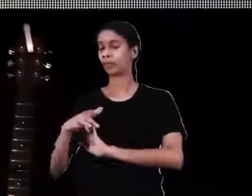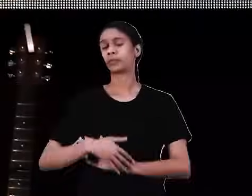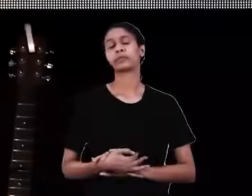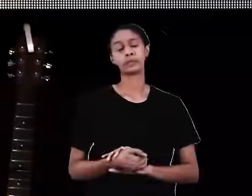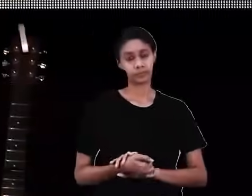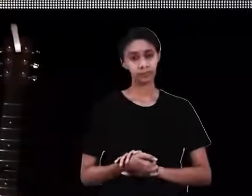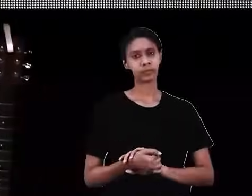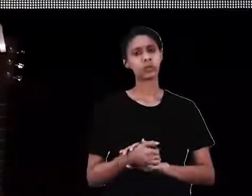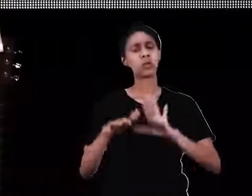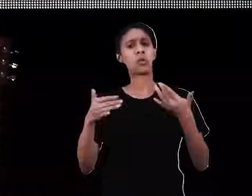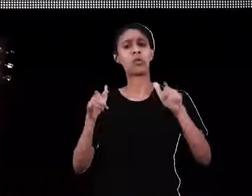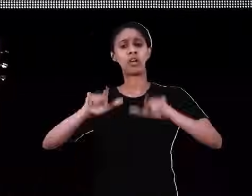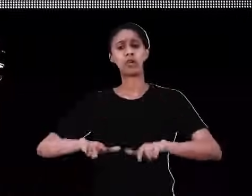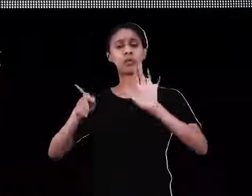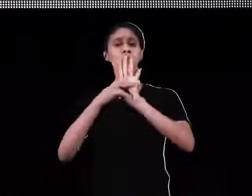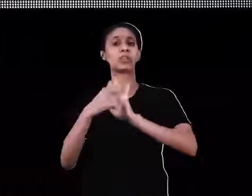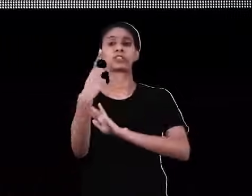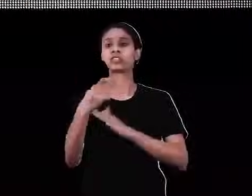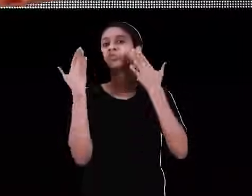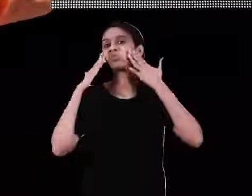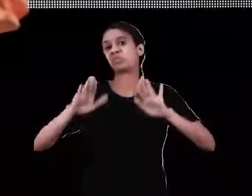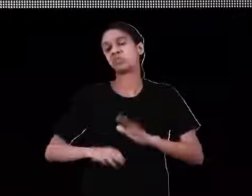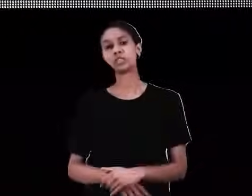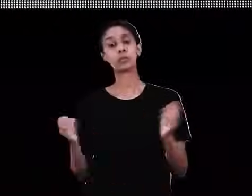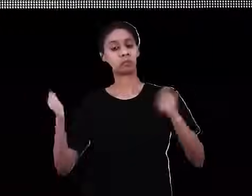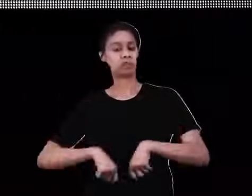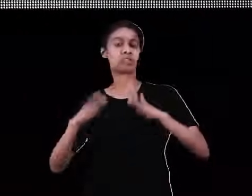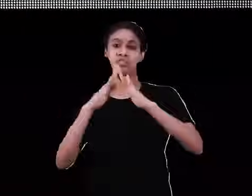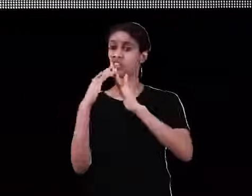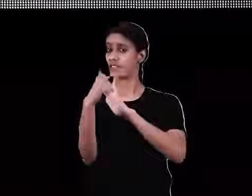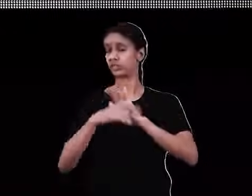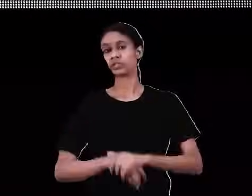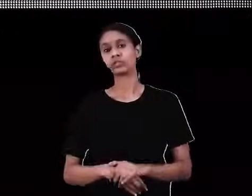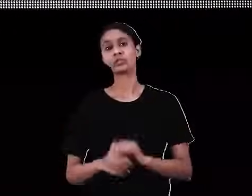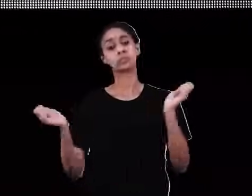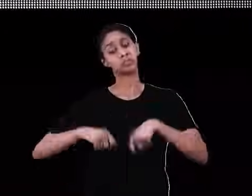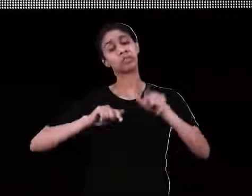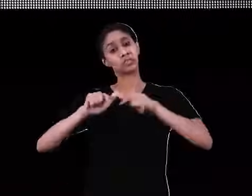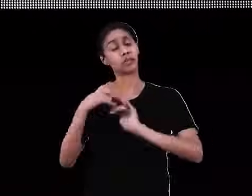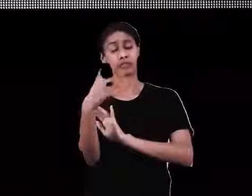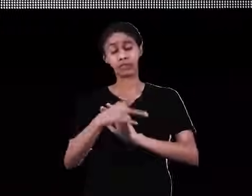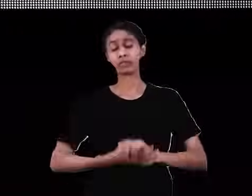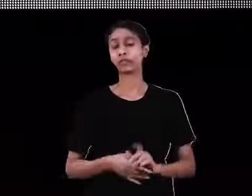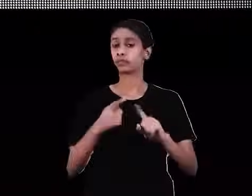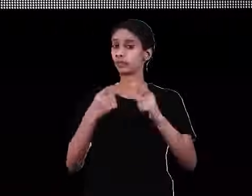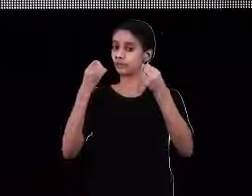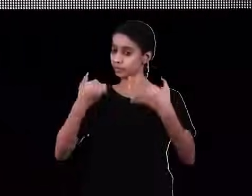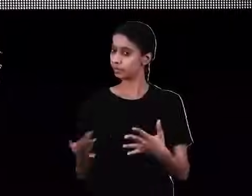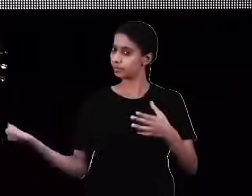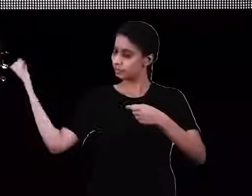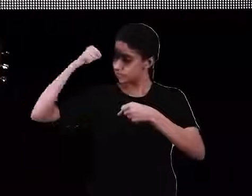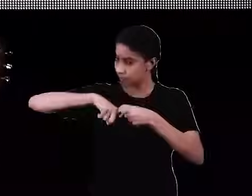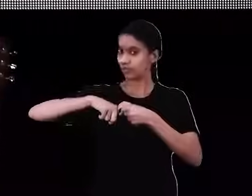Qual é o seu território? Não sei. Pode ser sua casa, pode ser seu trabalho. Mas deixa eu te dizer, se você voltar